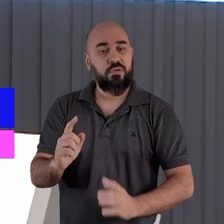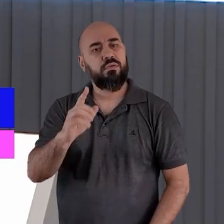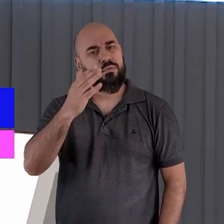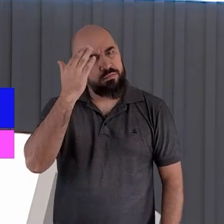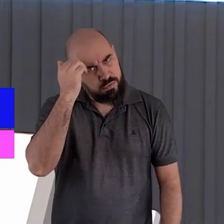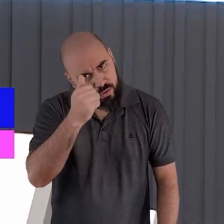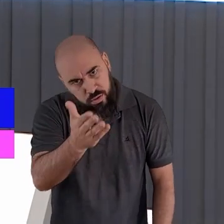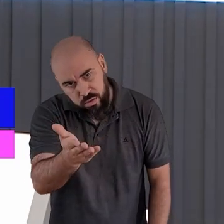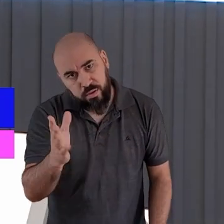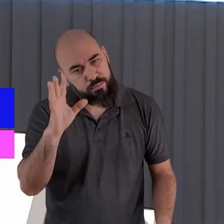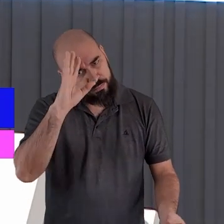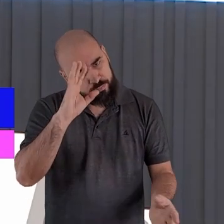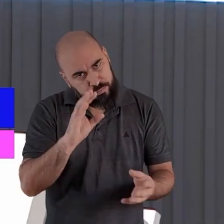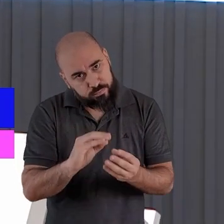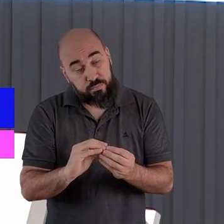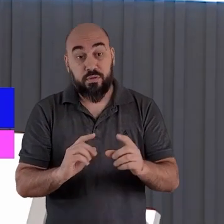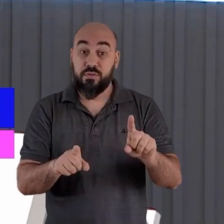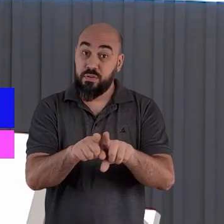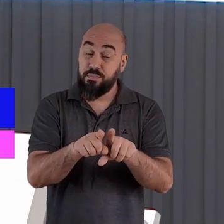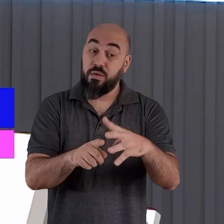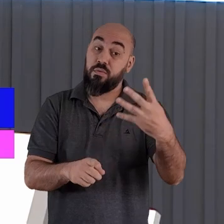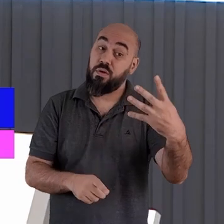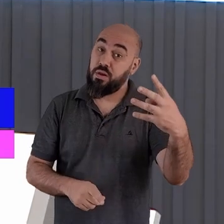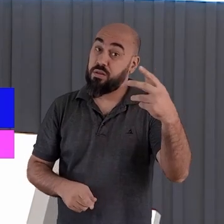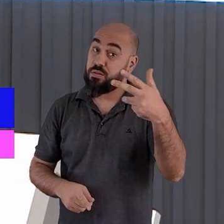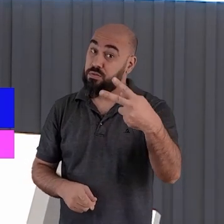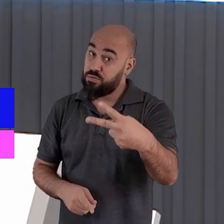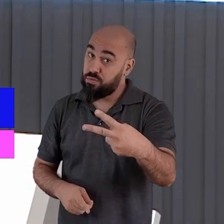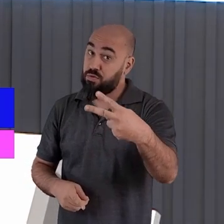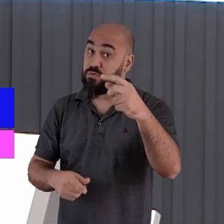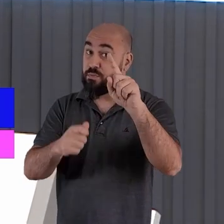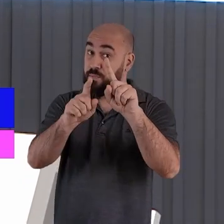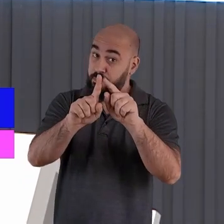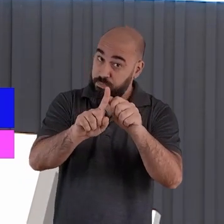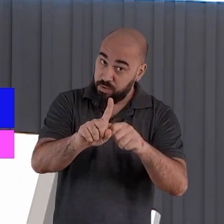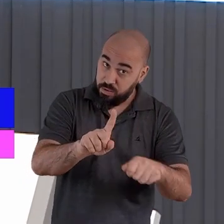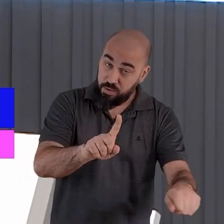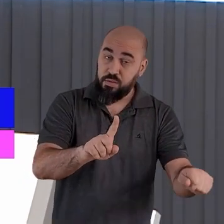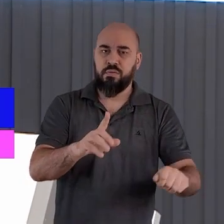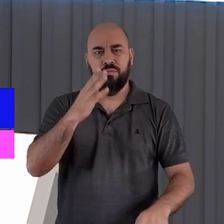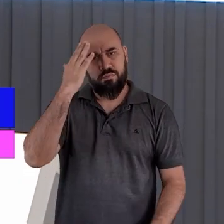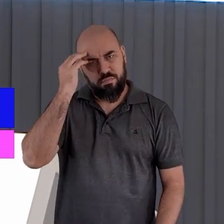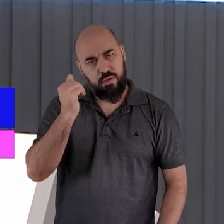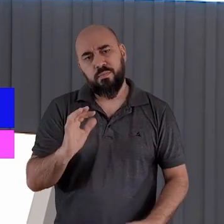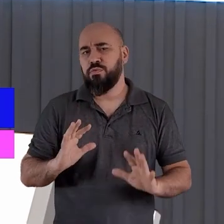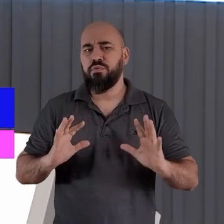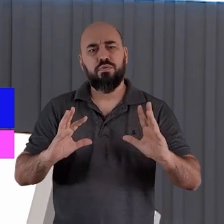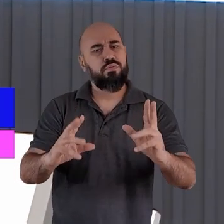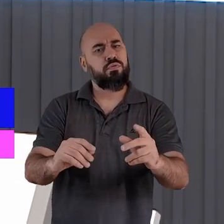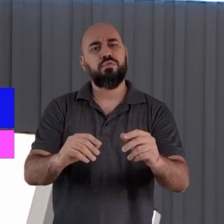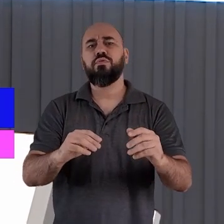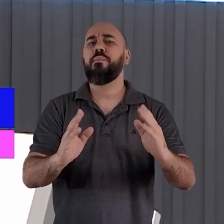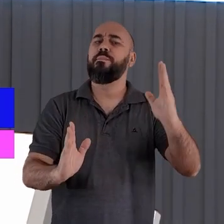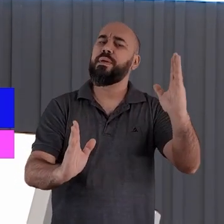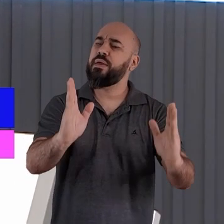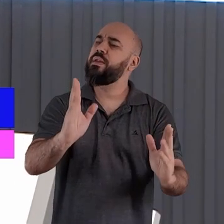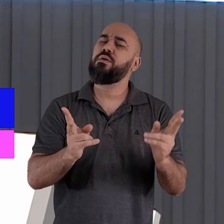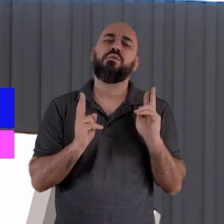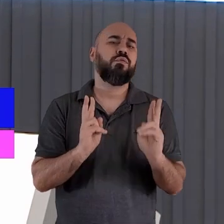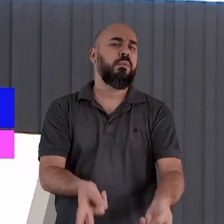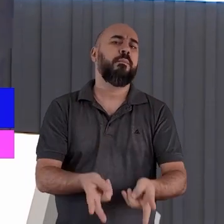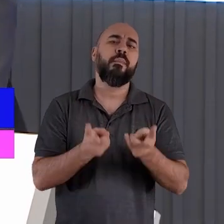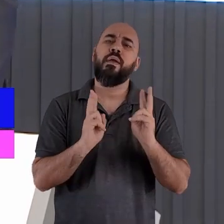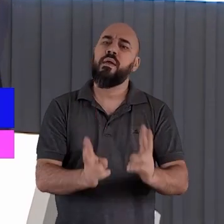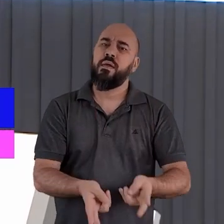falou também de 42 meses. Todos esses períodos representam exatamente a mesma